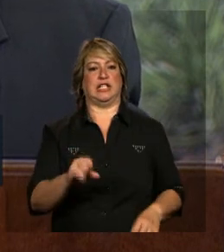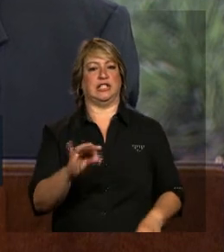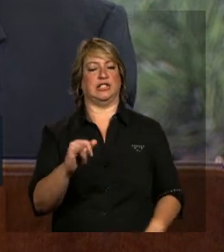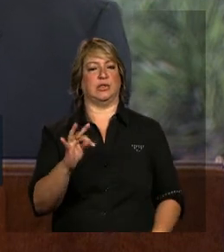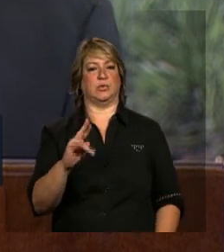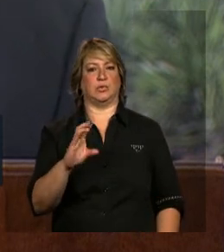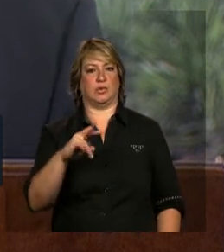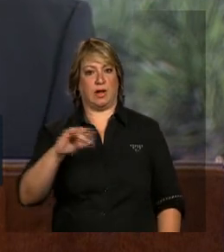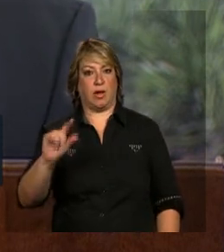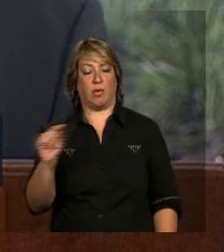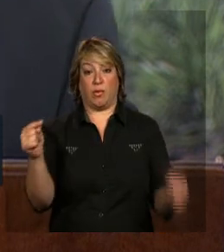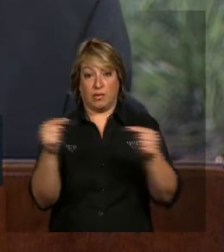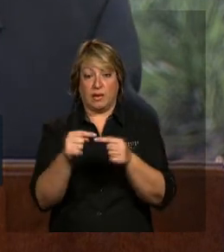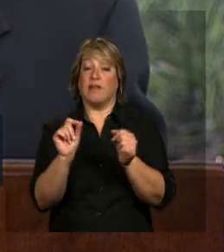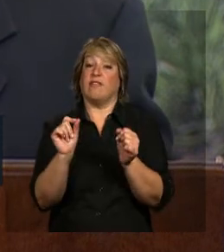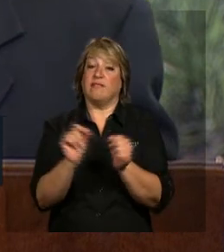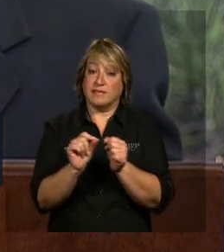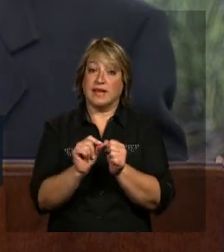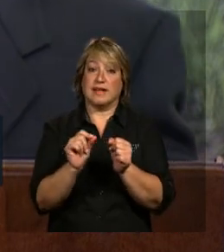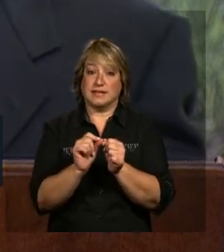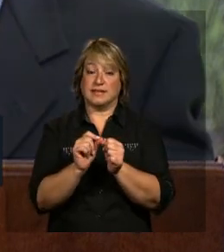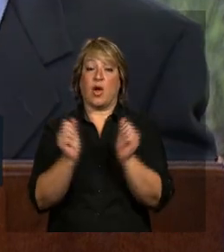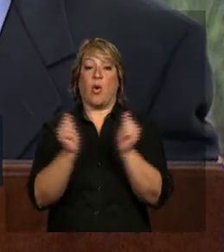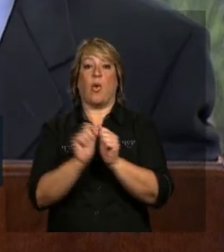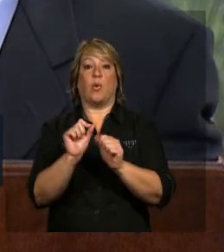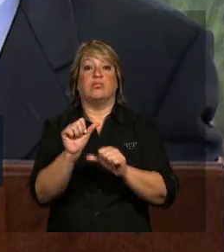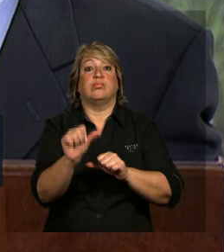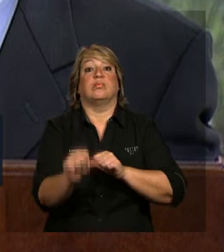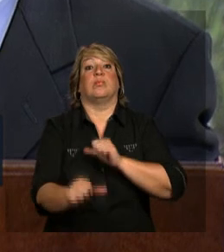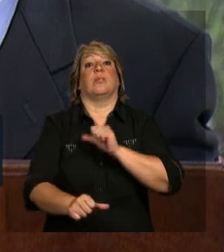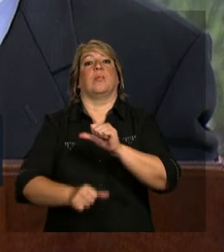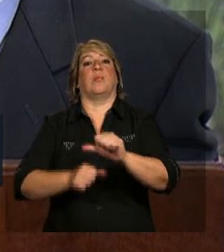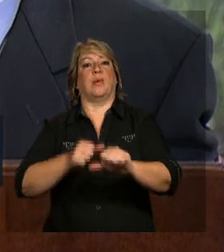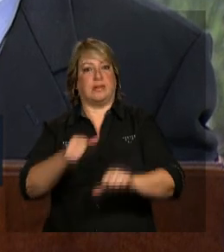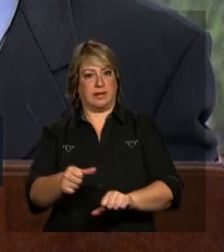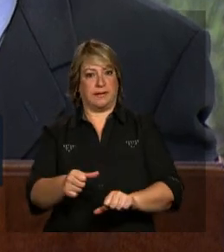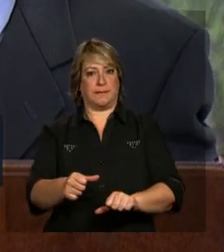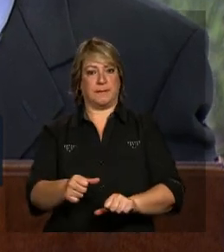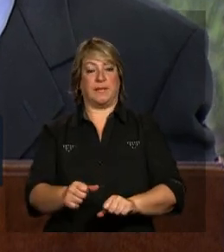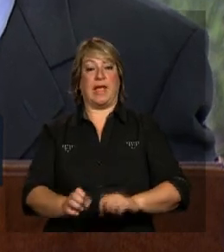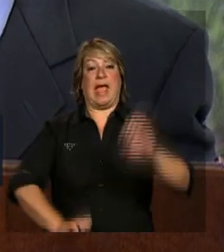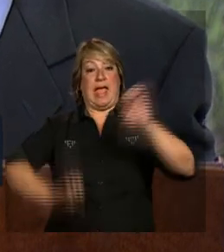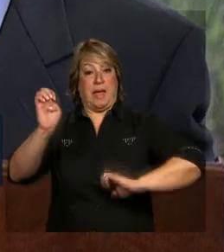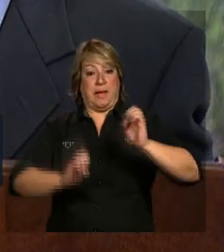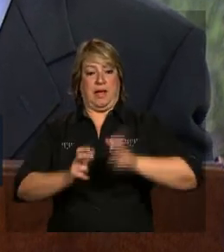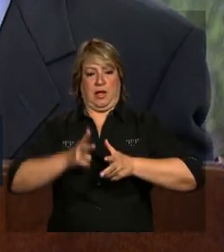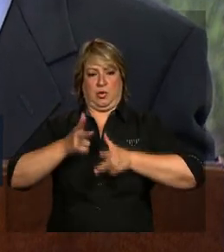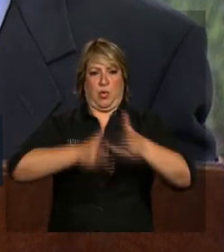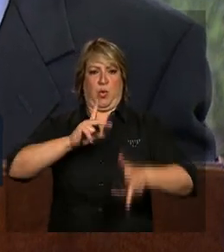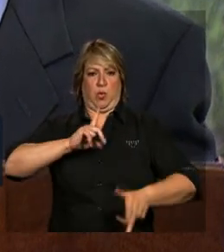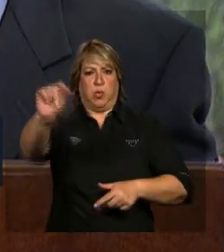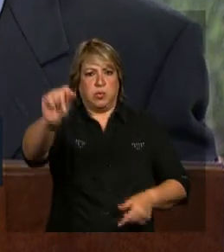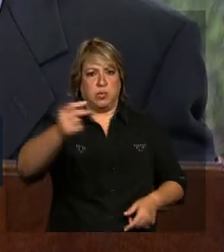o que se faz através da transformação da empresa de trens de alta velocidade